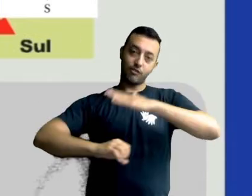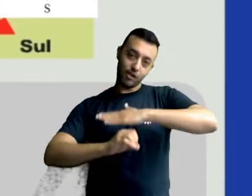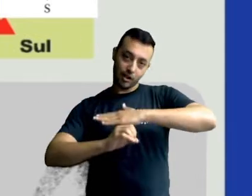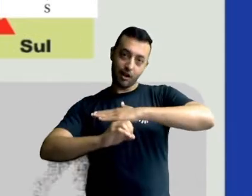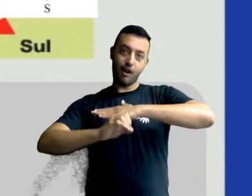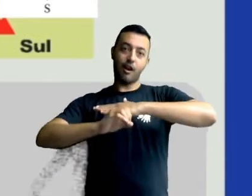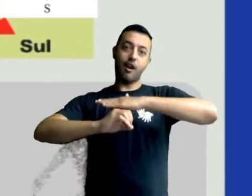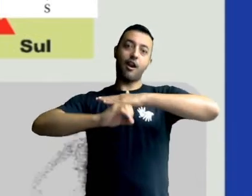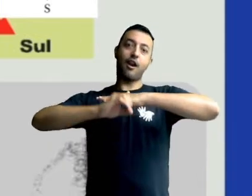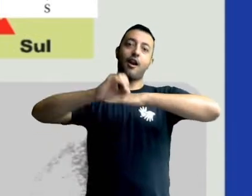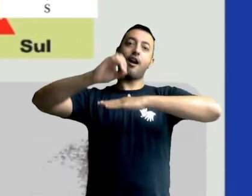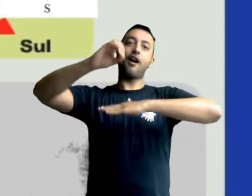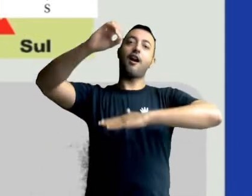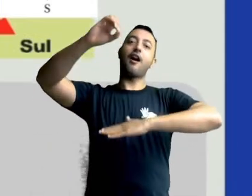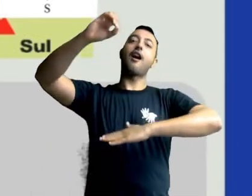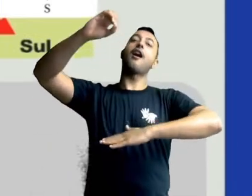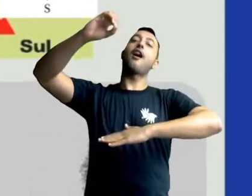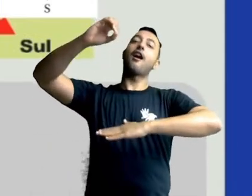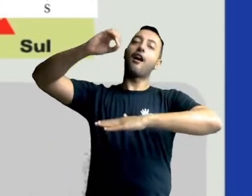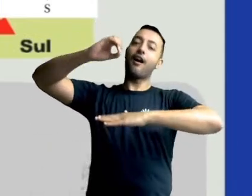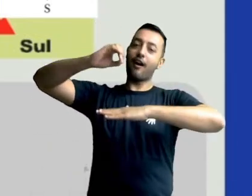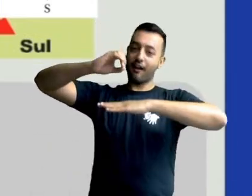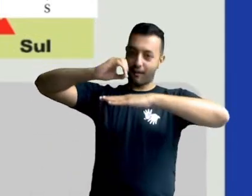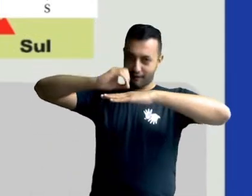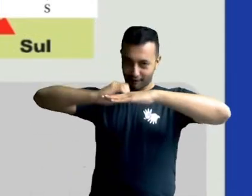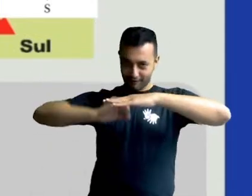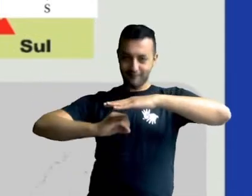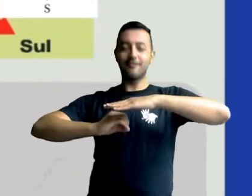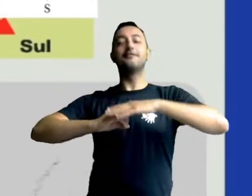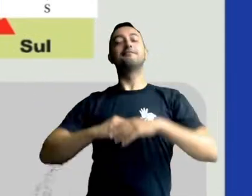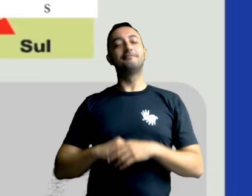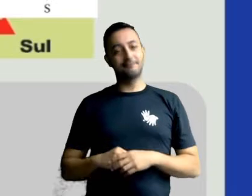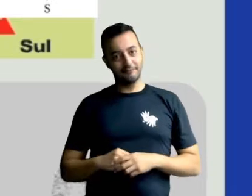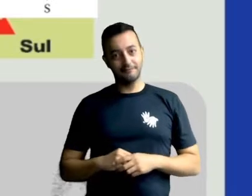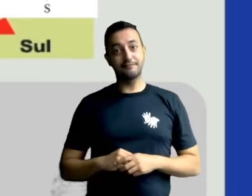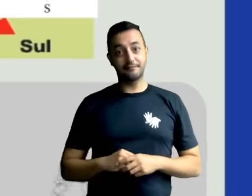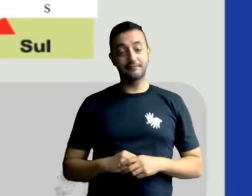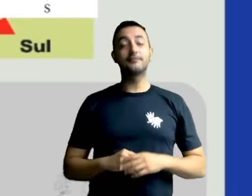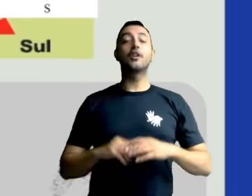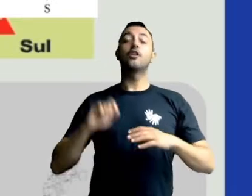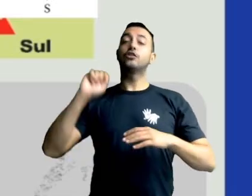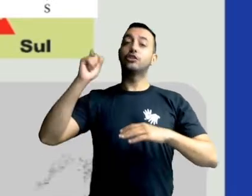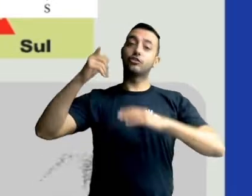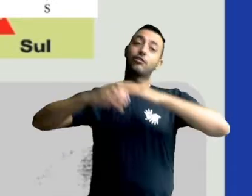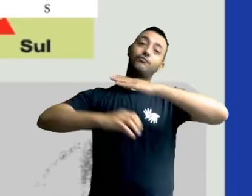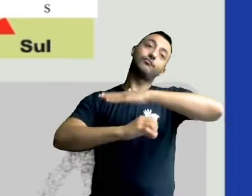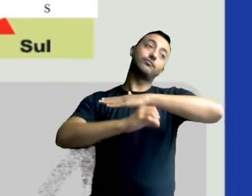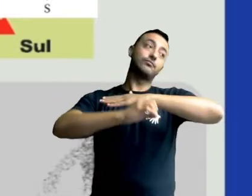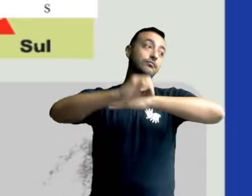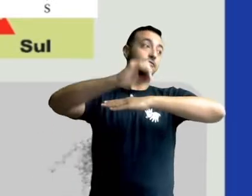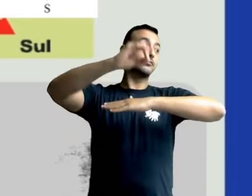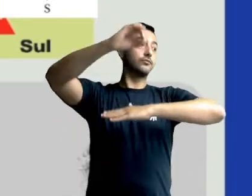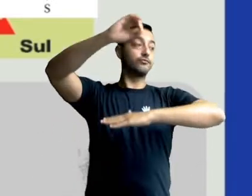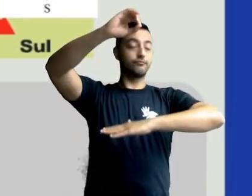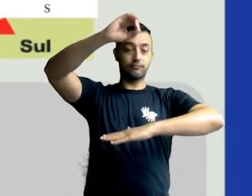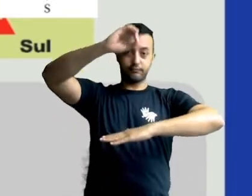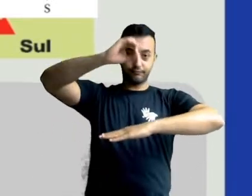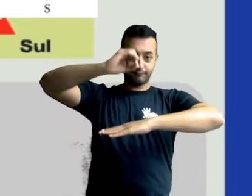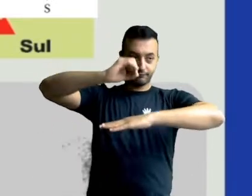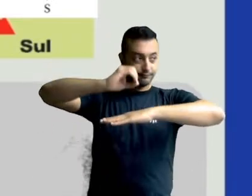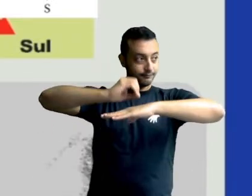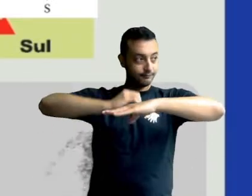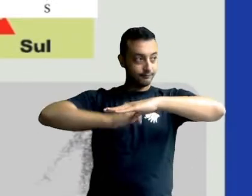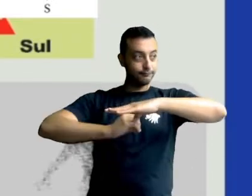sol e sobre o pôr do sol. Isso mesmo, que através do nascer do sol e do pôr do